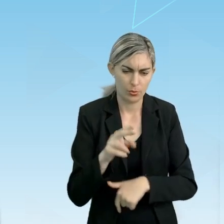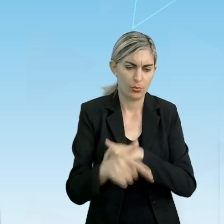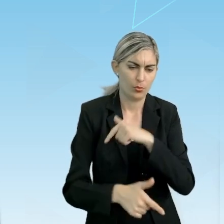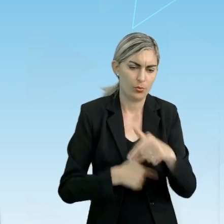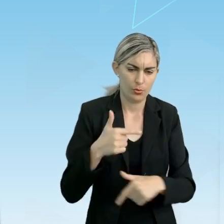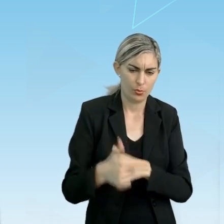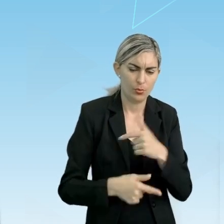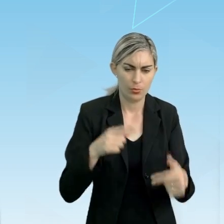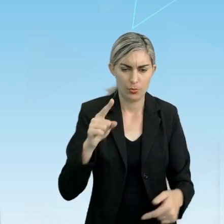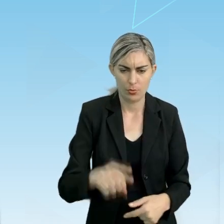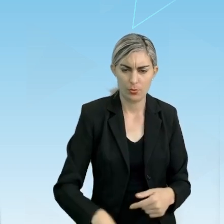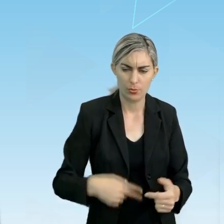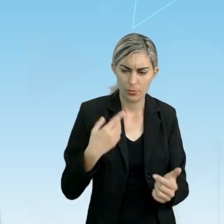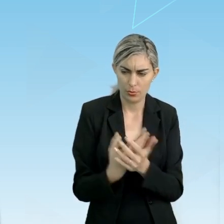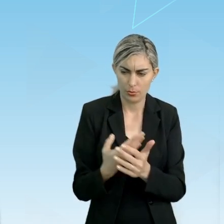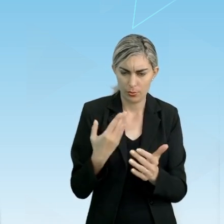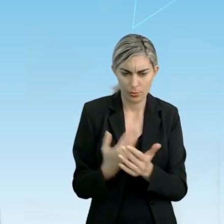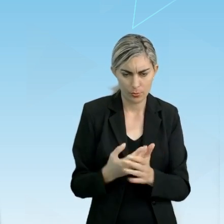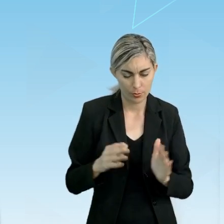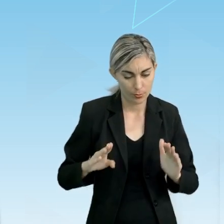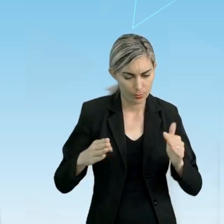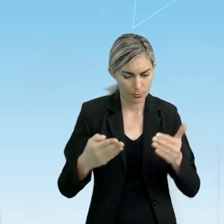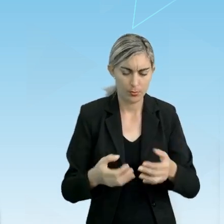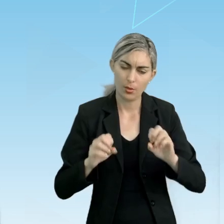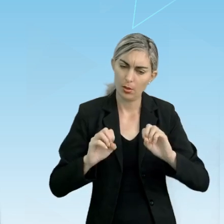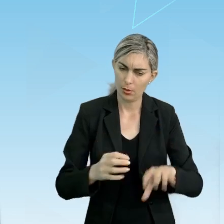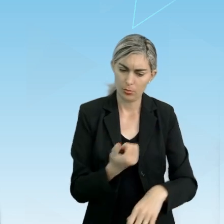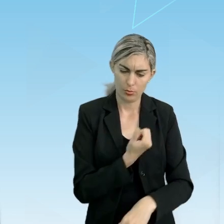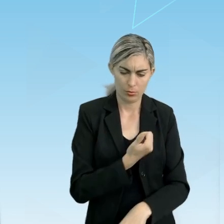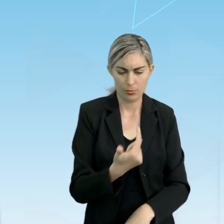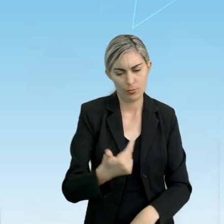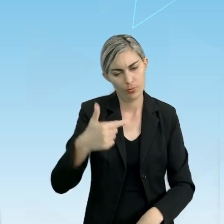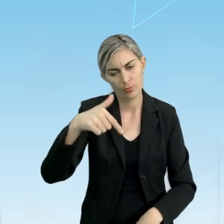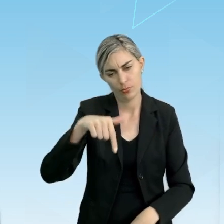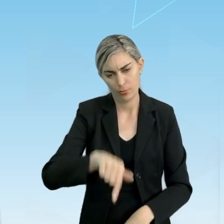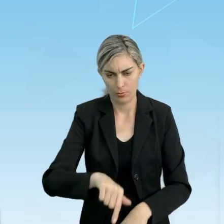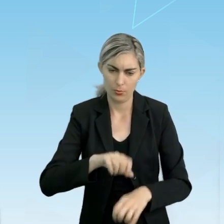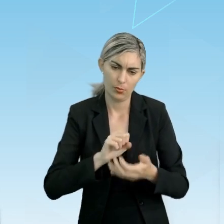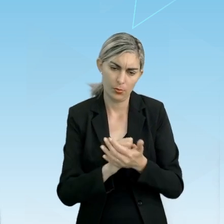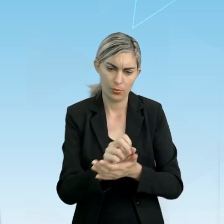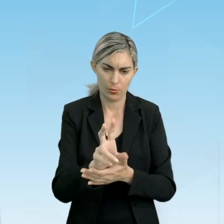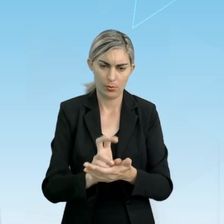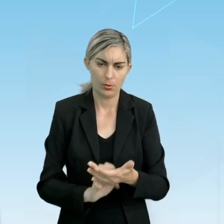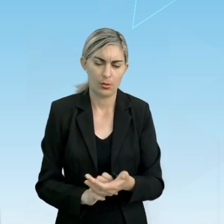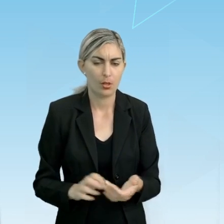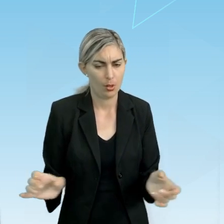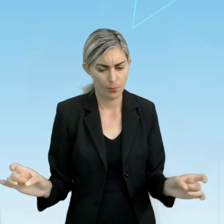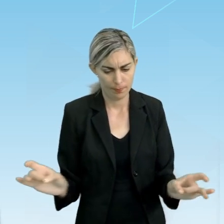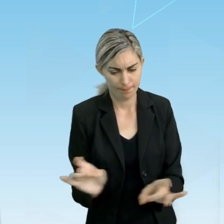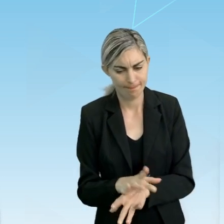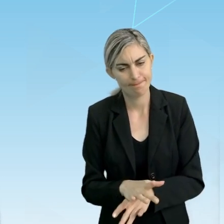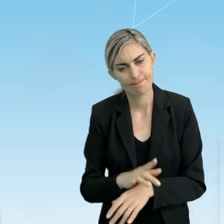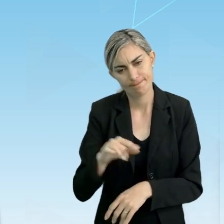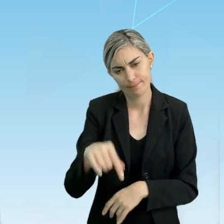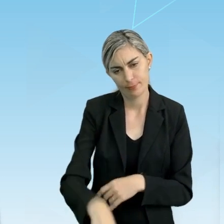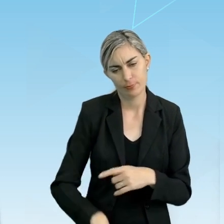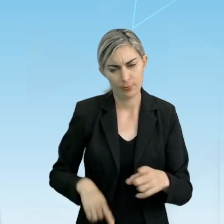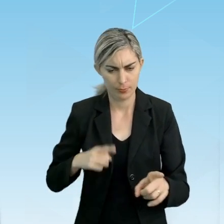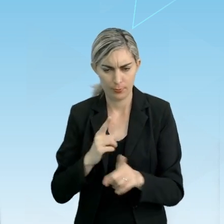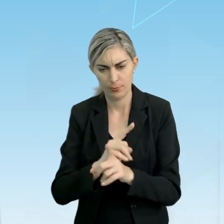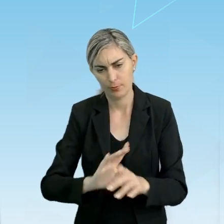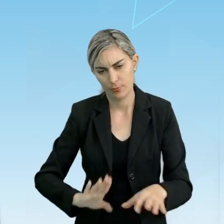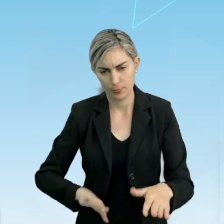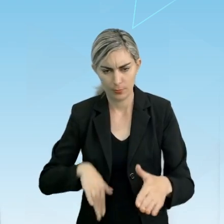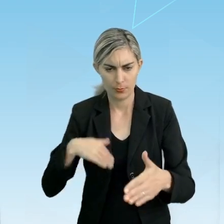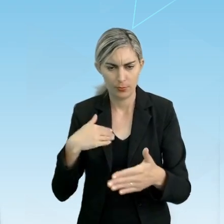que é o nosso estudo dirigido da nossa aula de número 27 do educapeia eu vou ficando por aqui e a gente